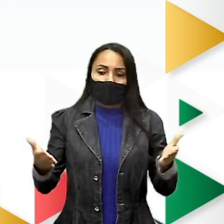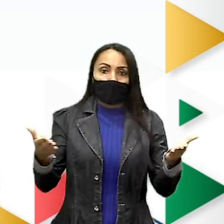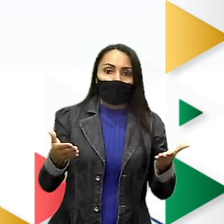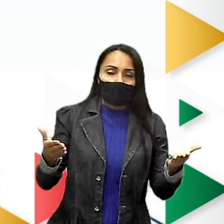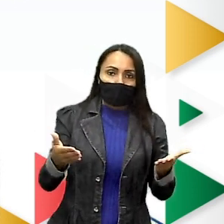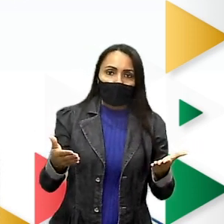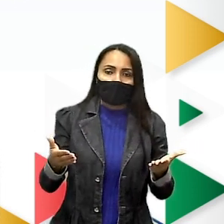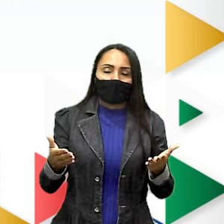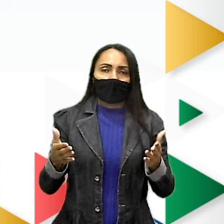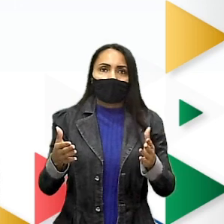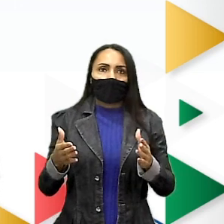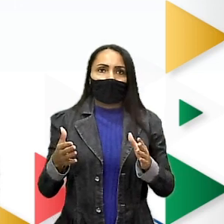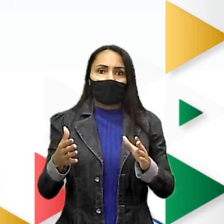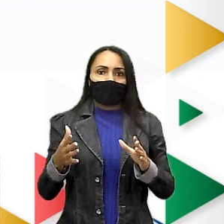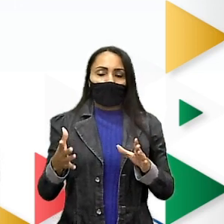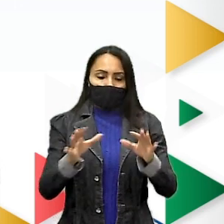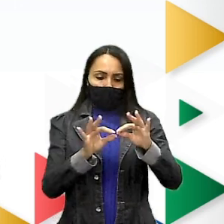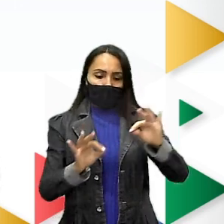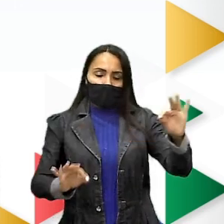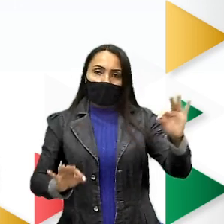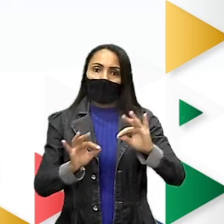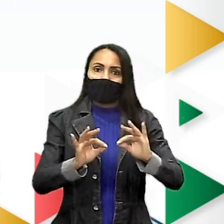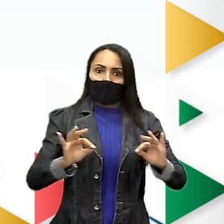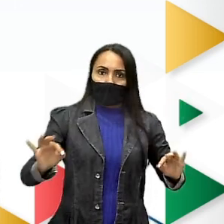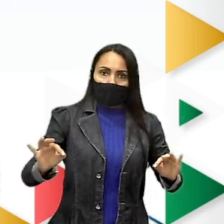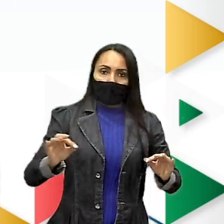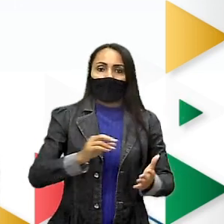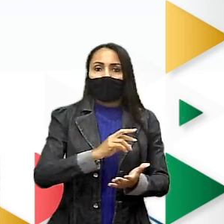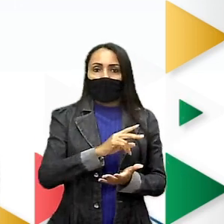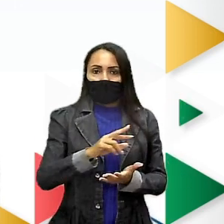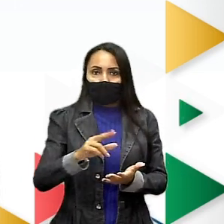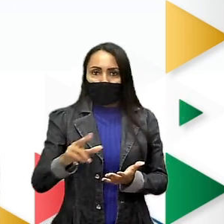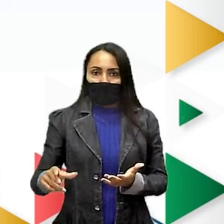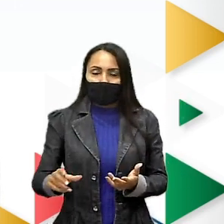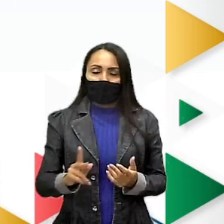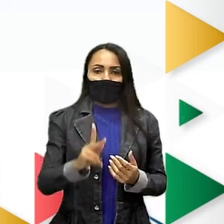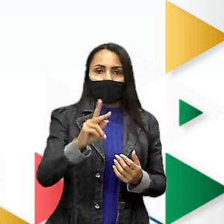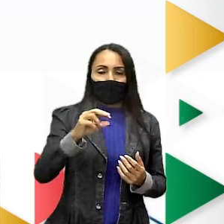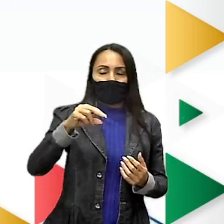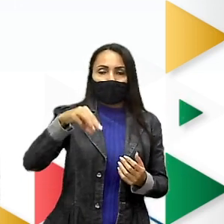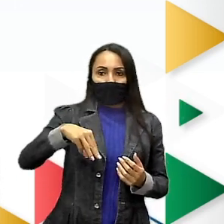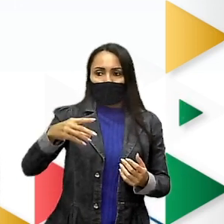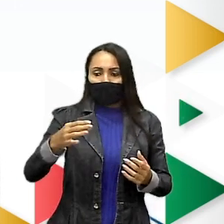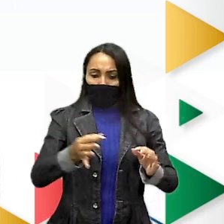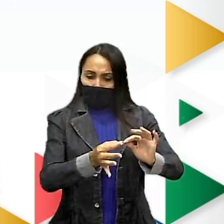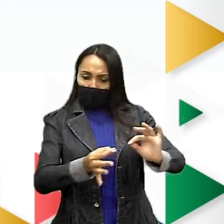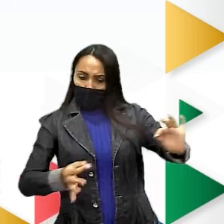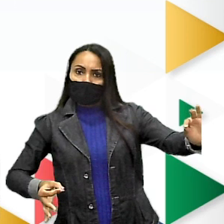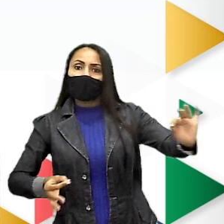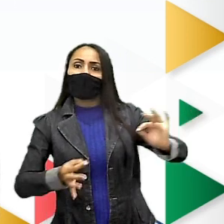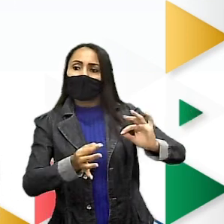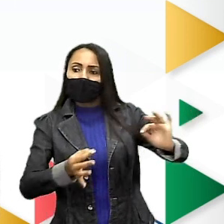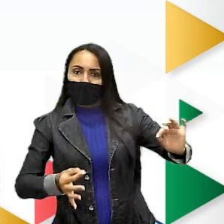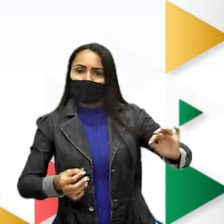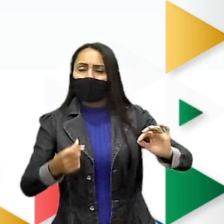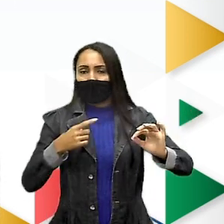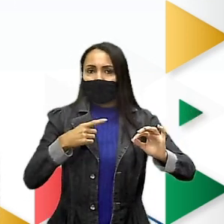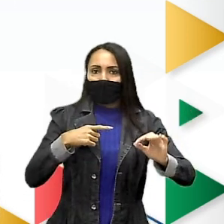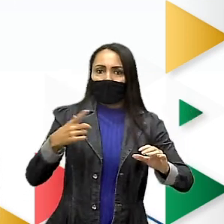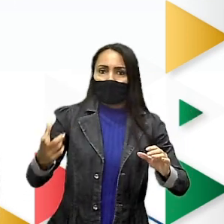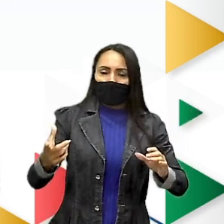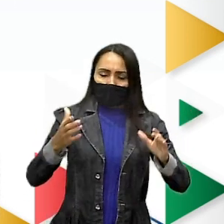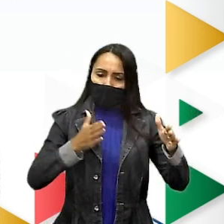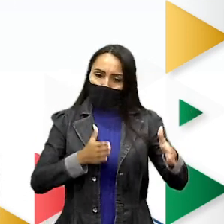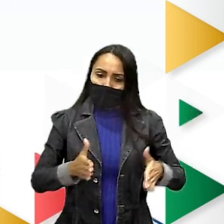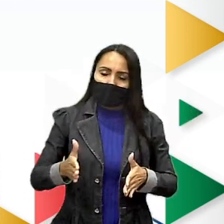como medir as centenas ou milhares de quilômetros de distâncias, né, e tem como medir esse percurso